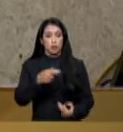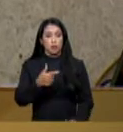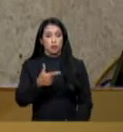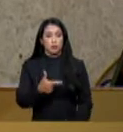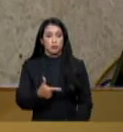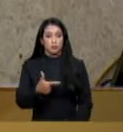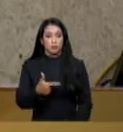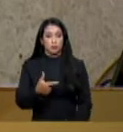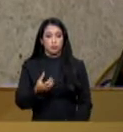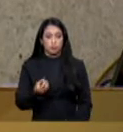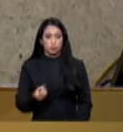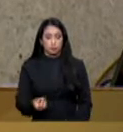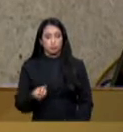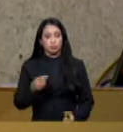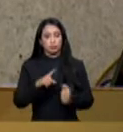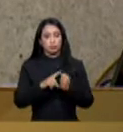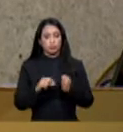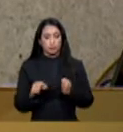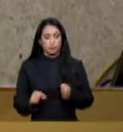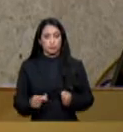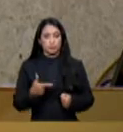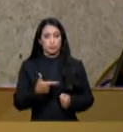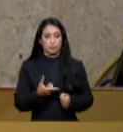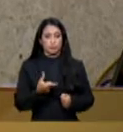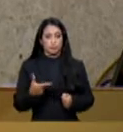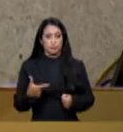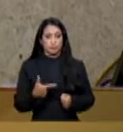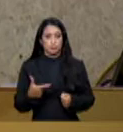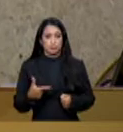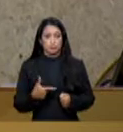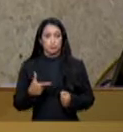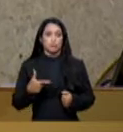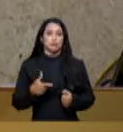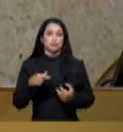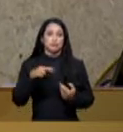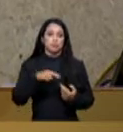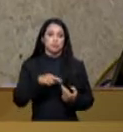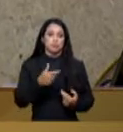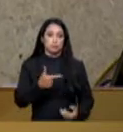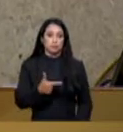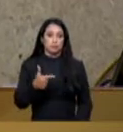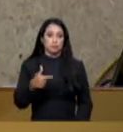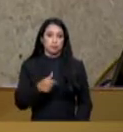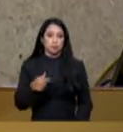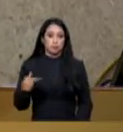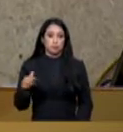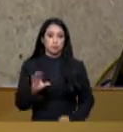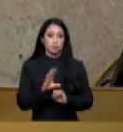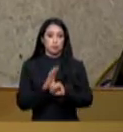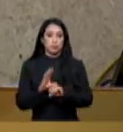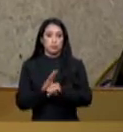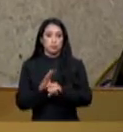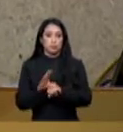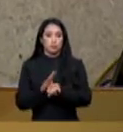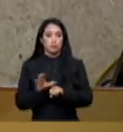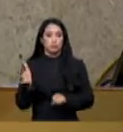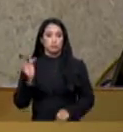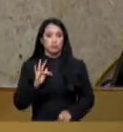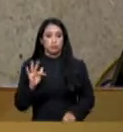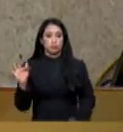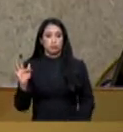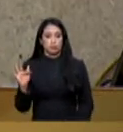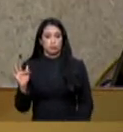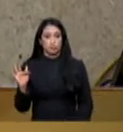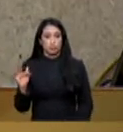20º, e artigo 22, inciso 27º da Constituição Federal.